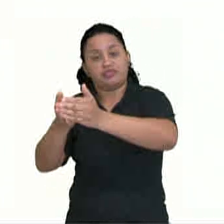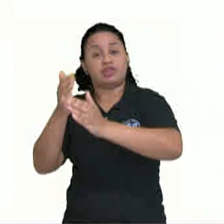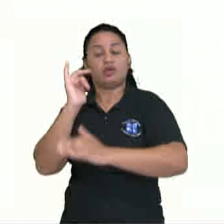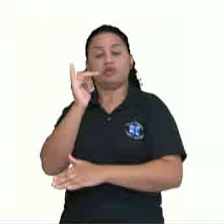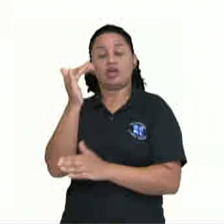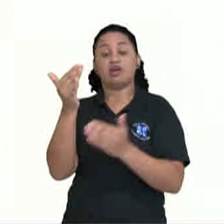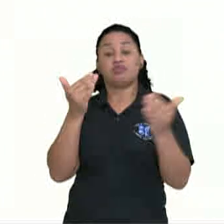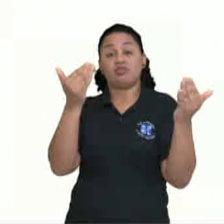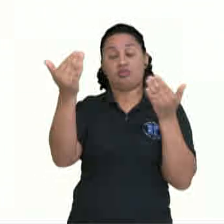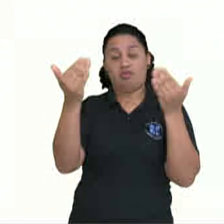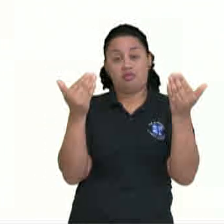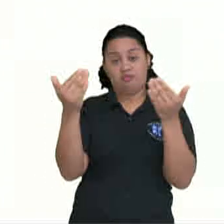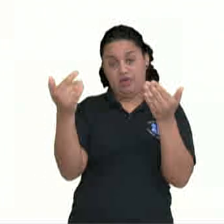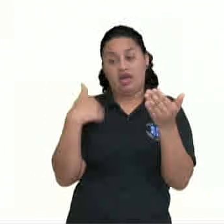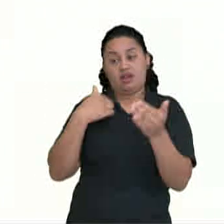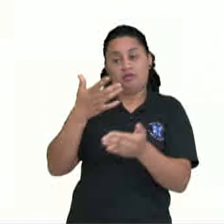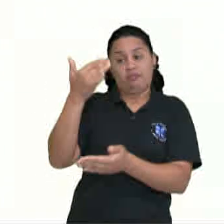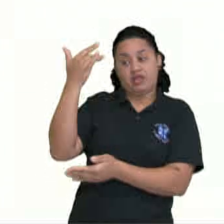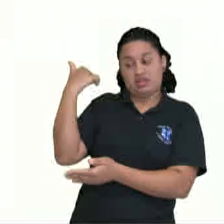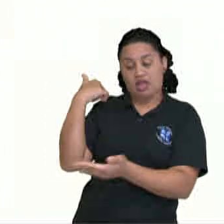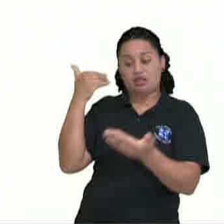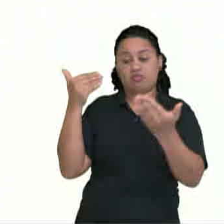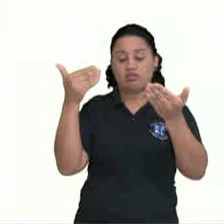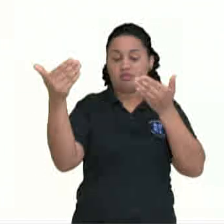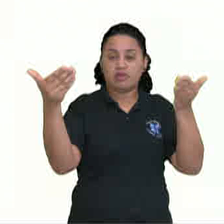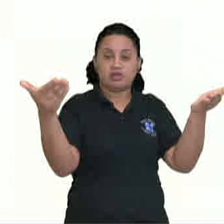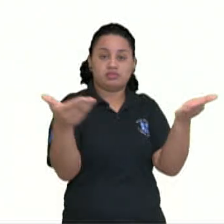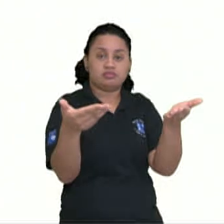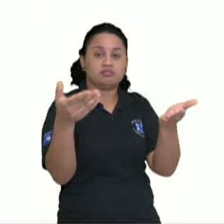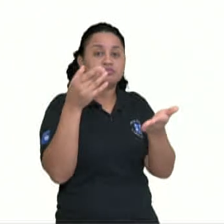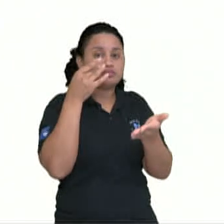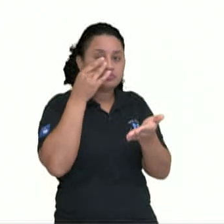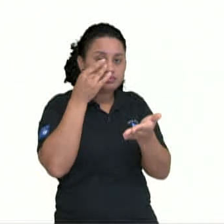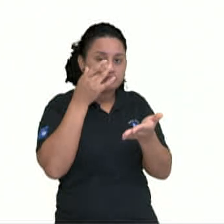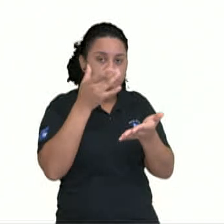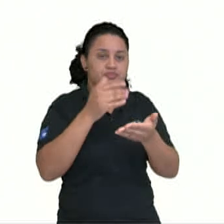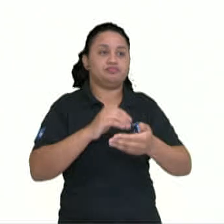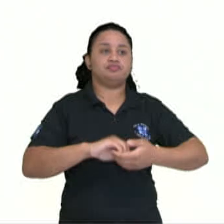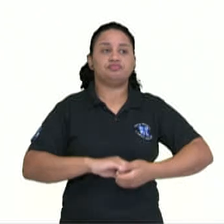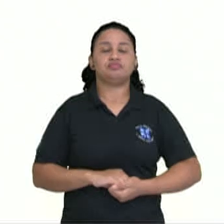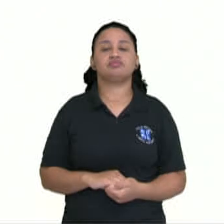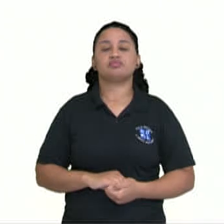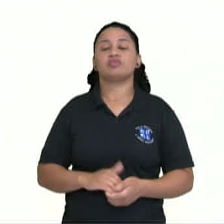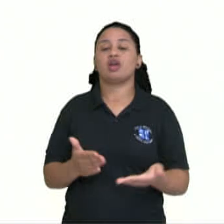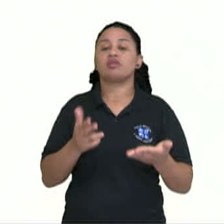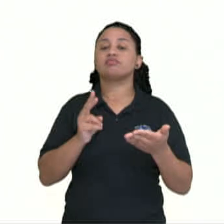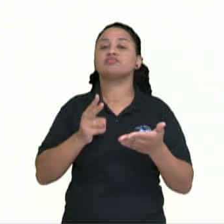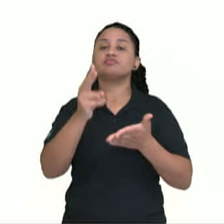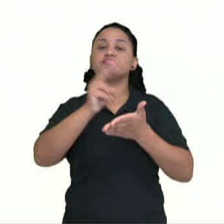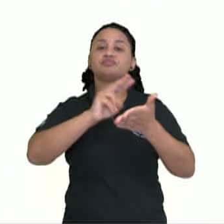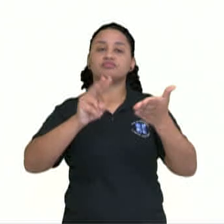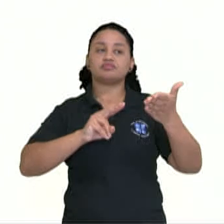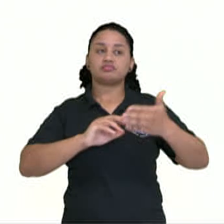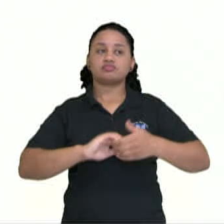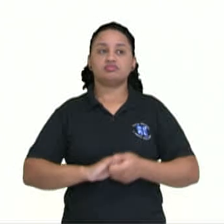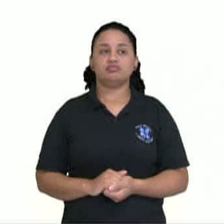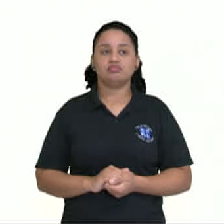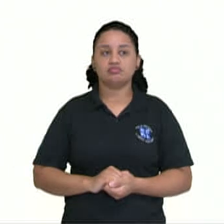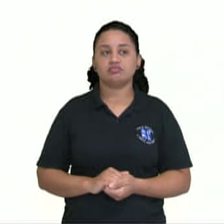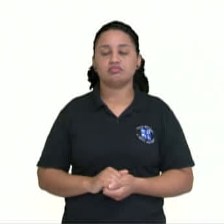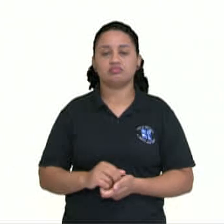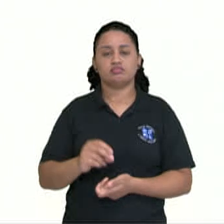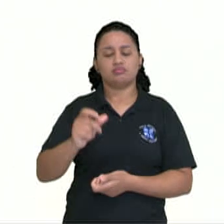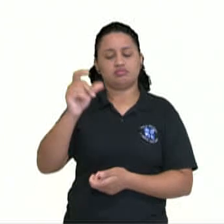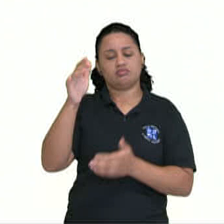compara verbalmente o passado e o presente. Continuando a leitura aqui. Em certa época, um